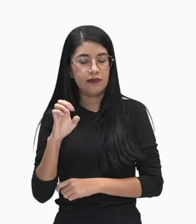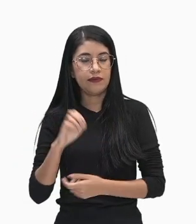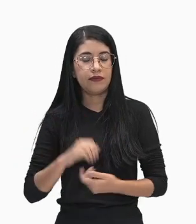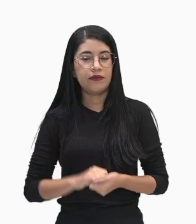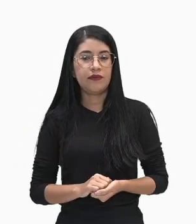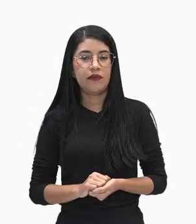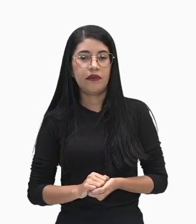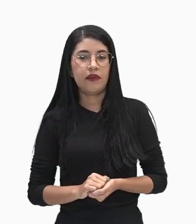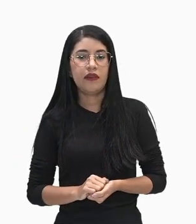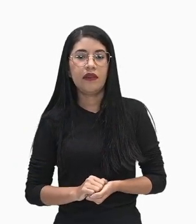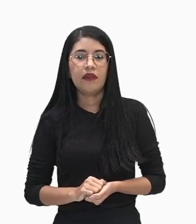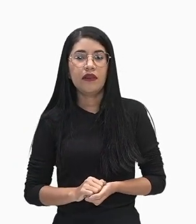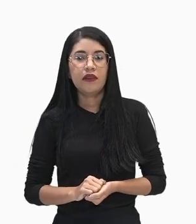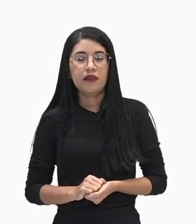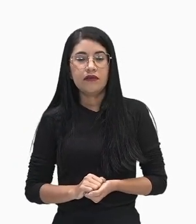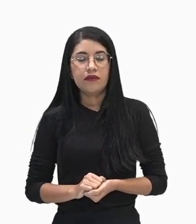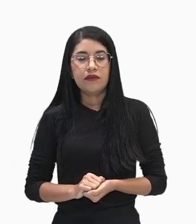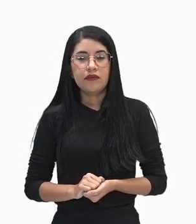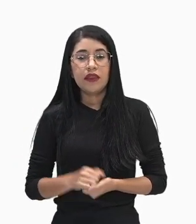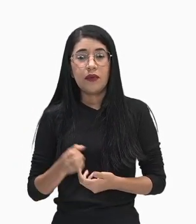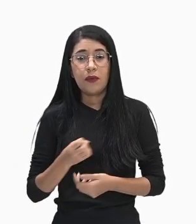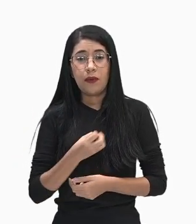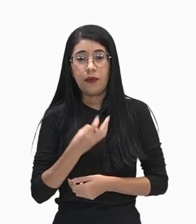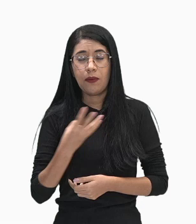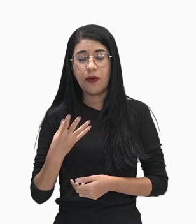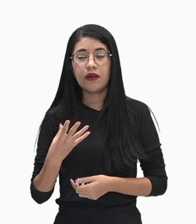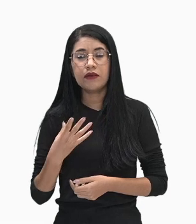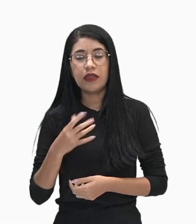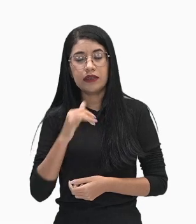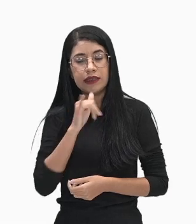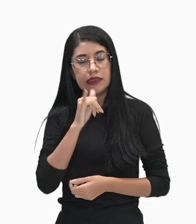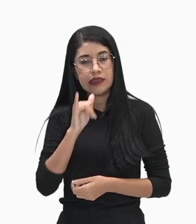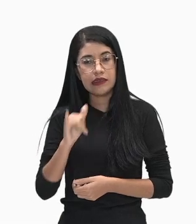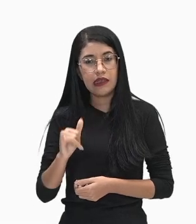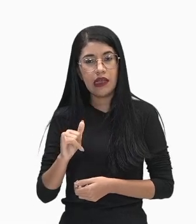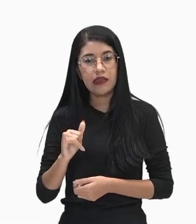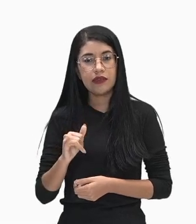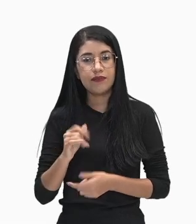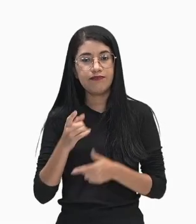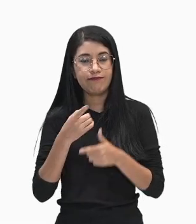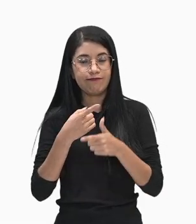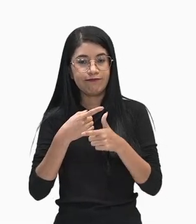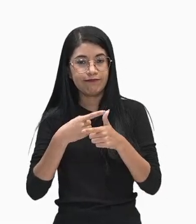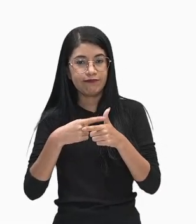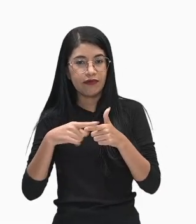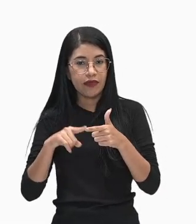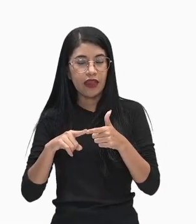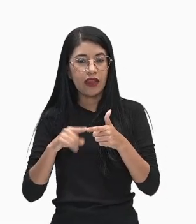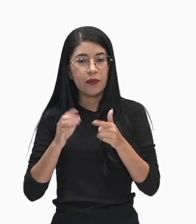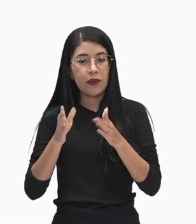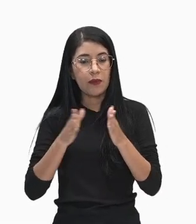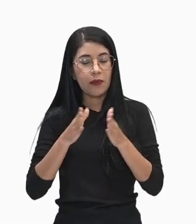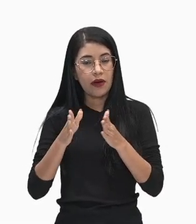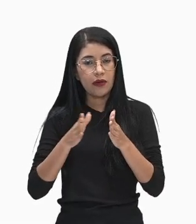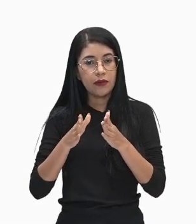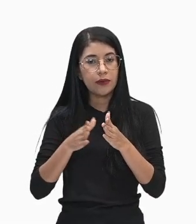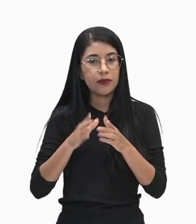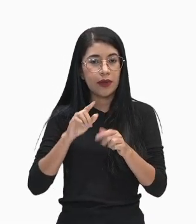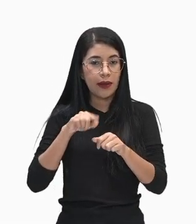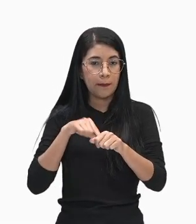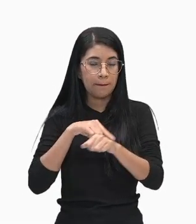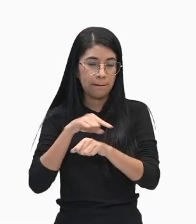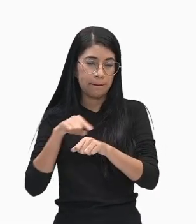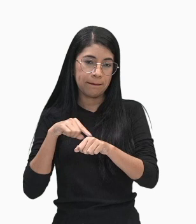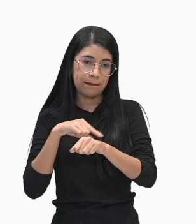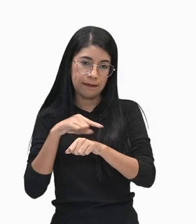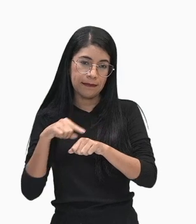corpo. Então, a quantidade de carga elétrica dividida pelo intervalo de tempo vai me